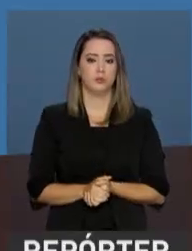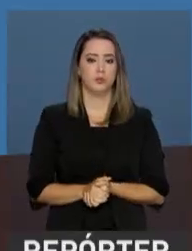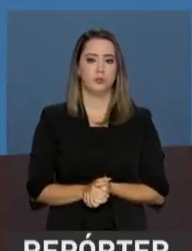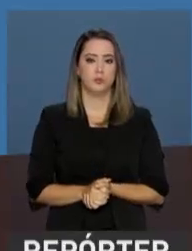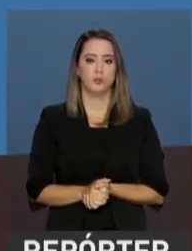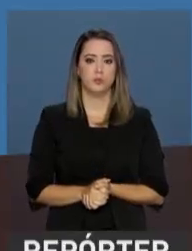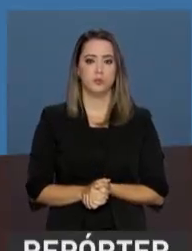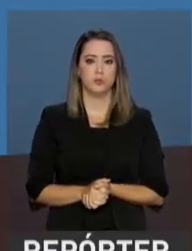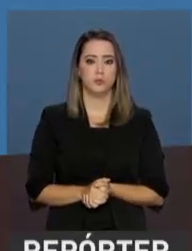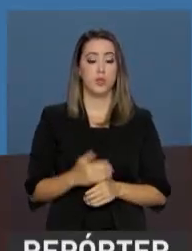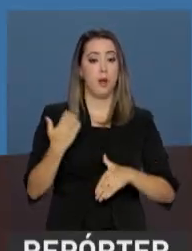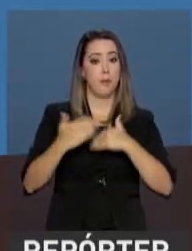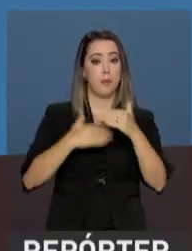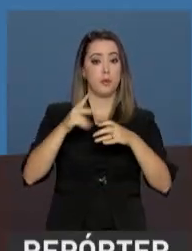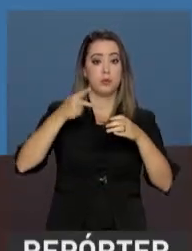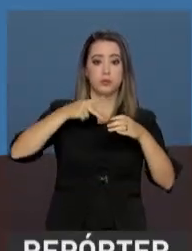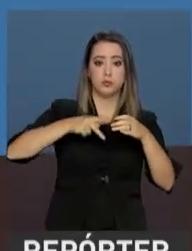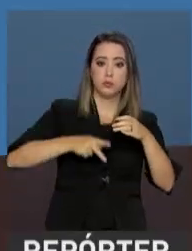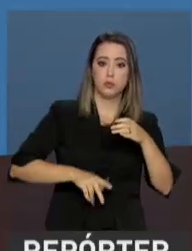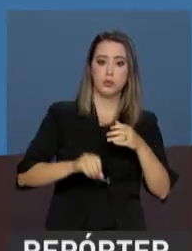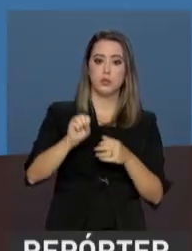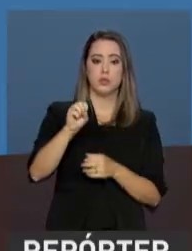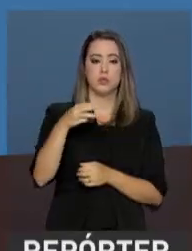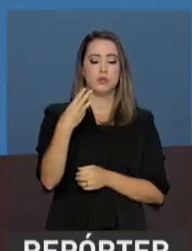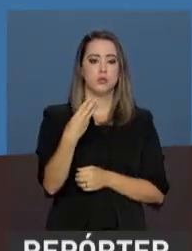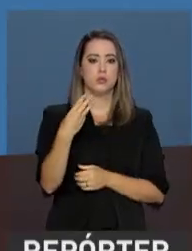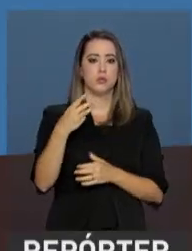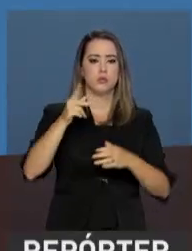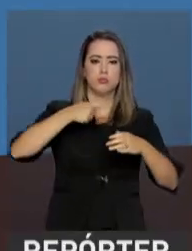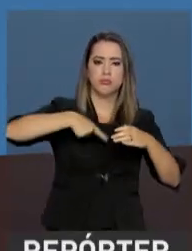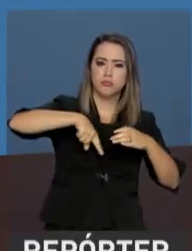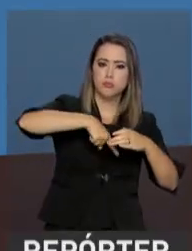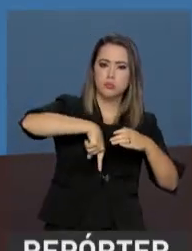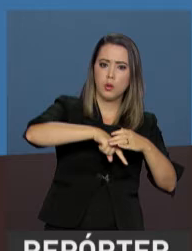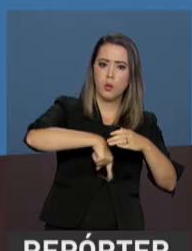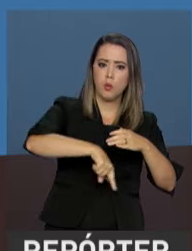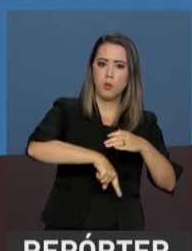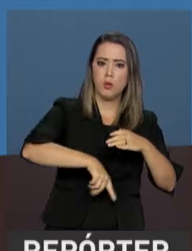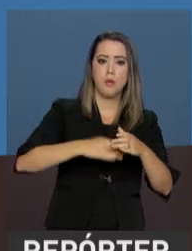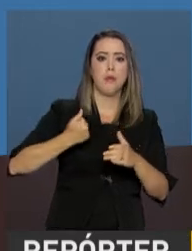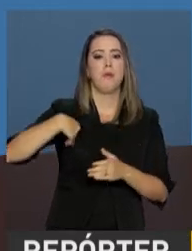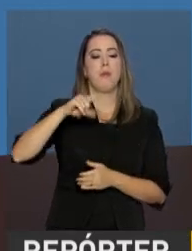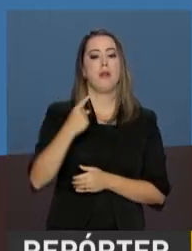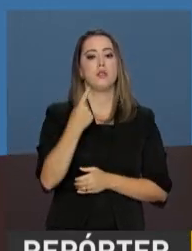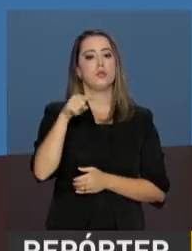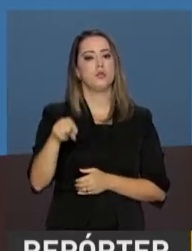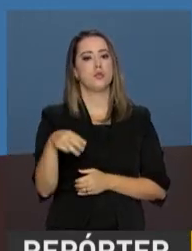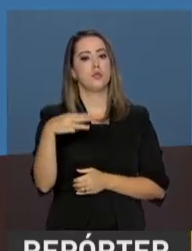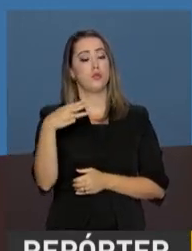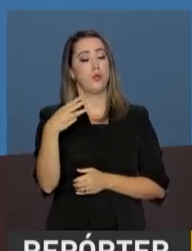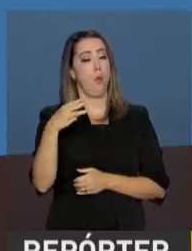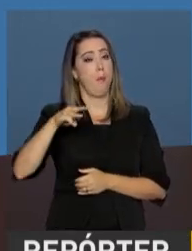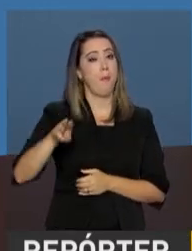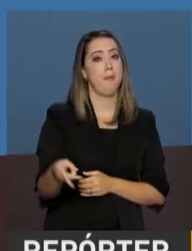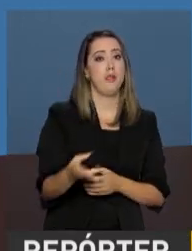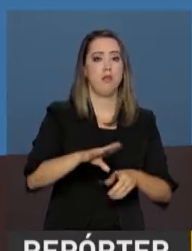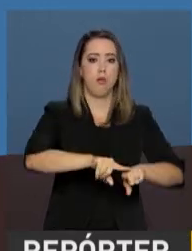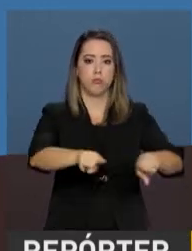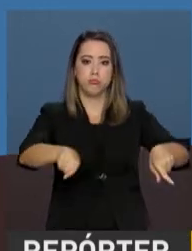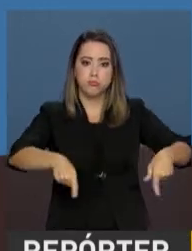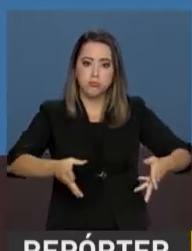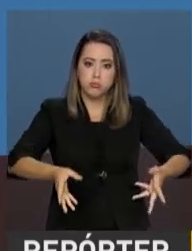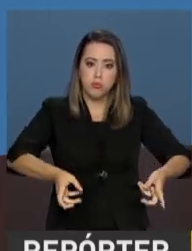a produção de 83 postos foi de mais de 1 milhão e 300 mil barris de petróleo por dia e